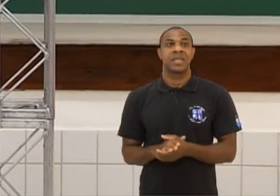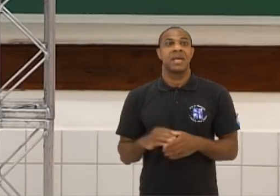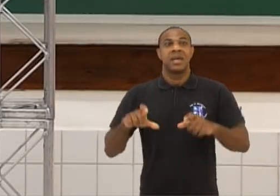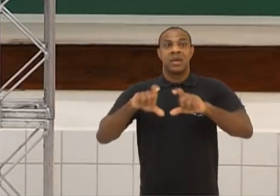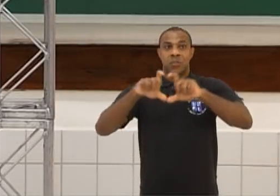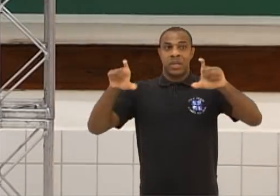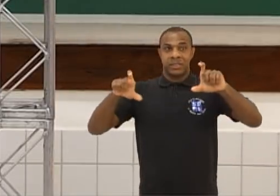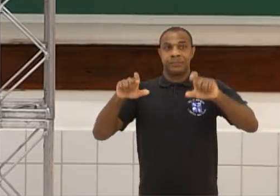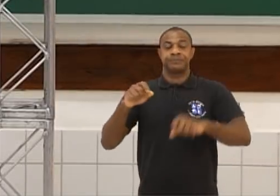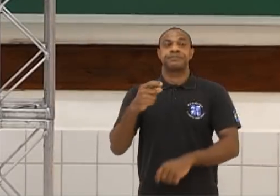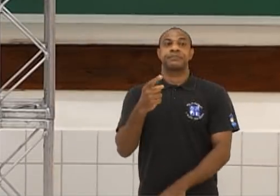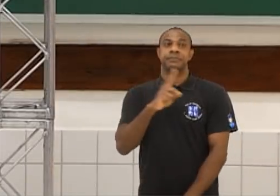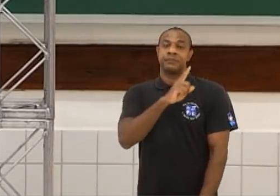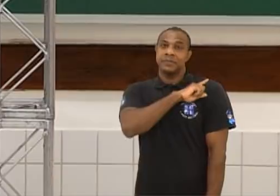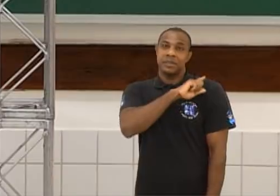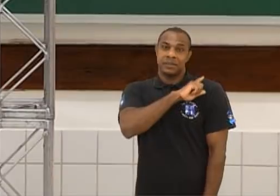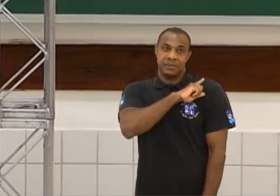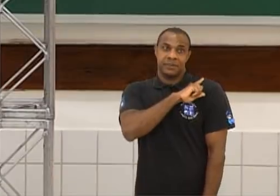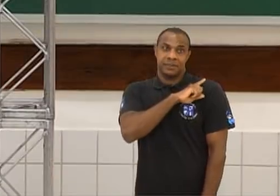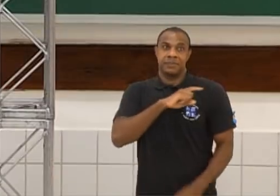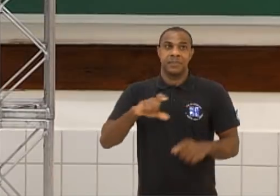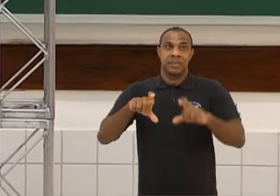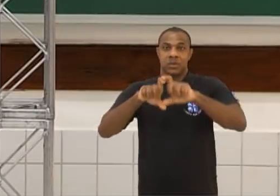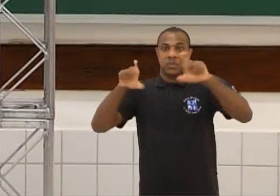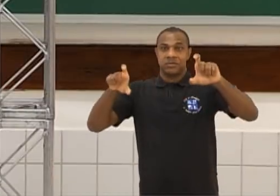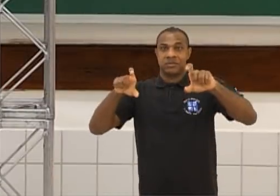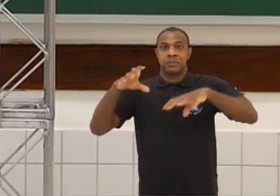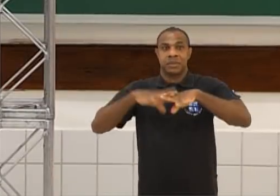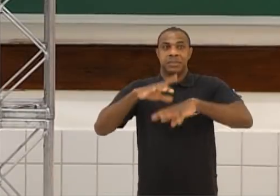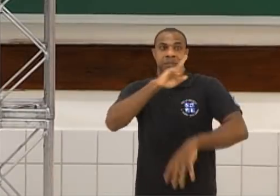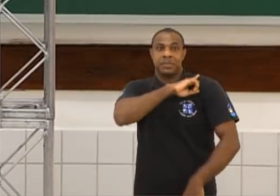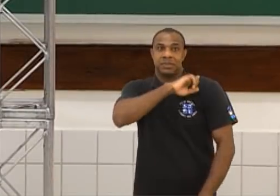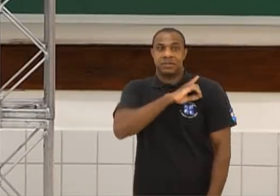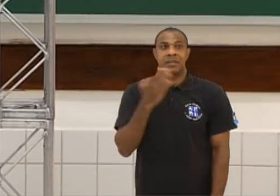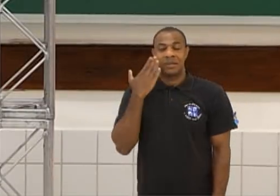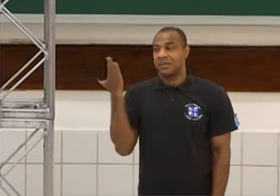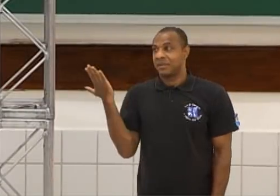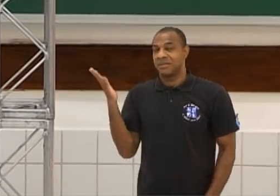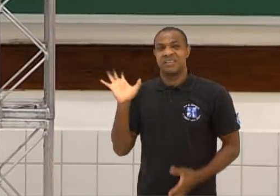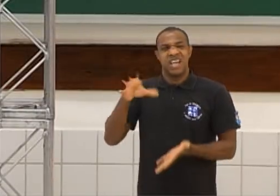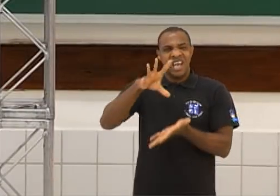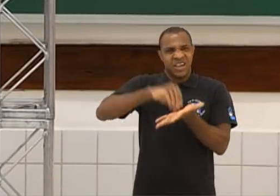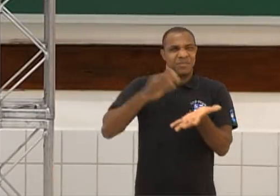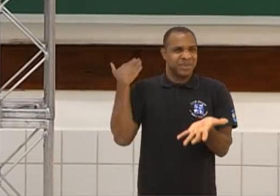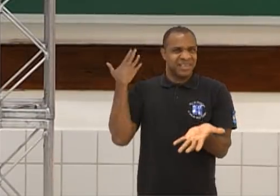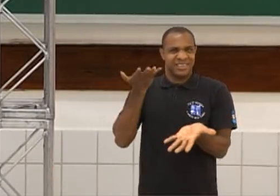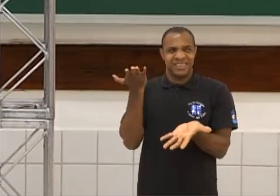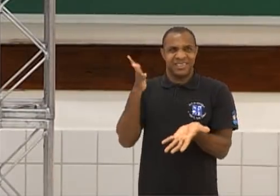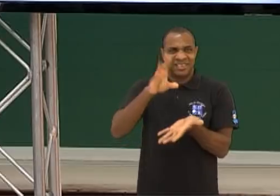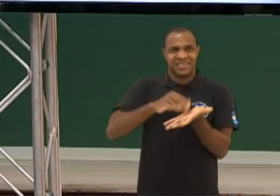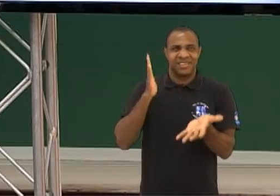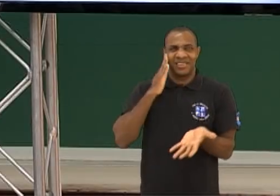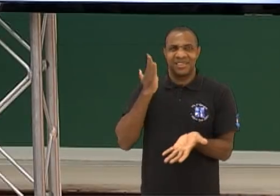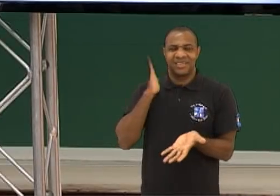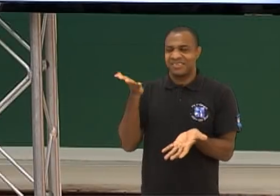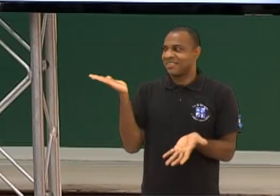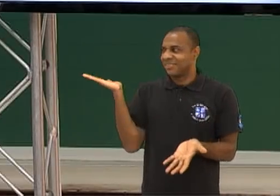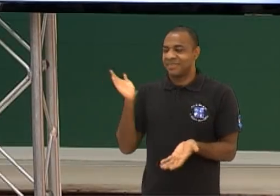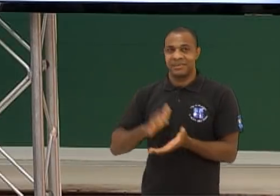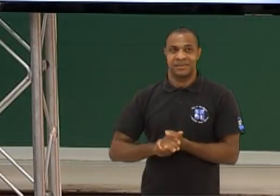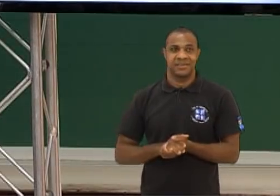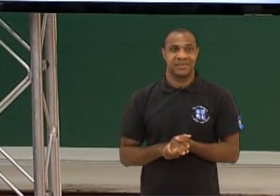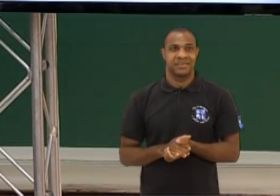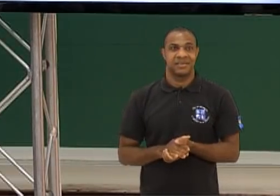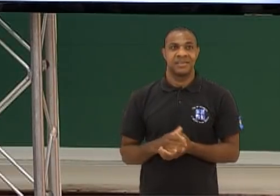uma relembrada. Então, são as equações, né? Vocês copiaram isso, né, na aula anterior. Então, ó, são equações que